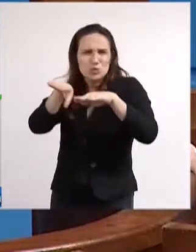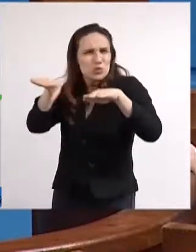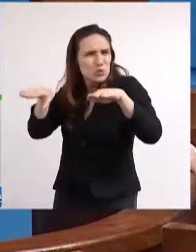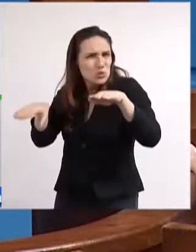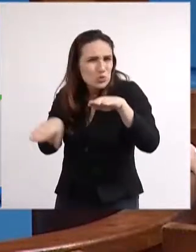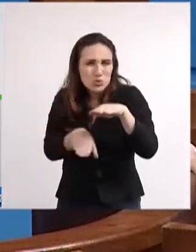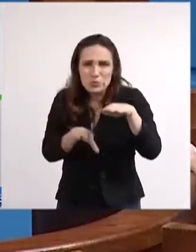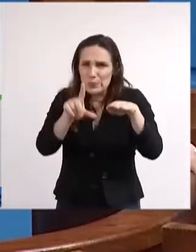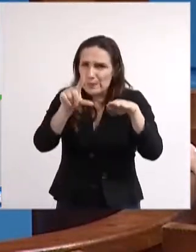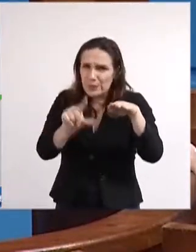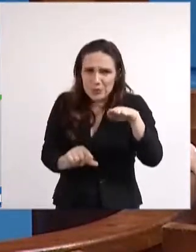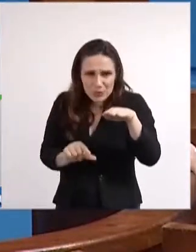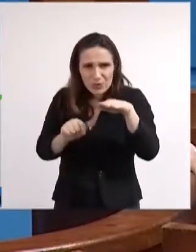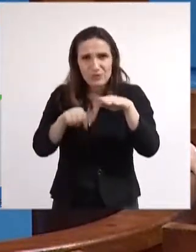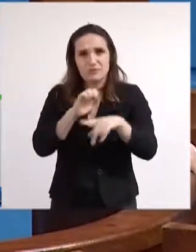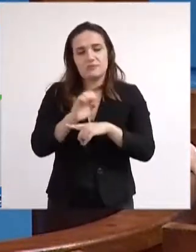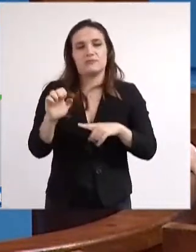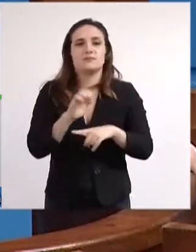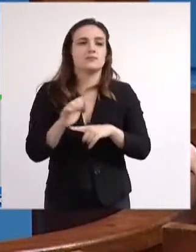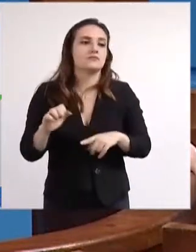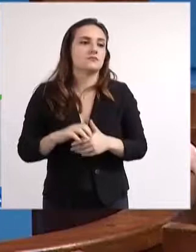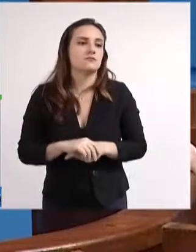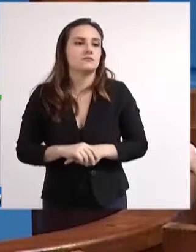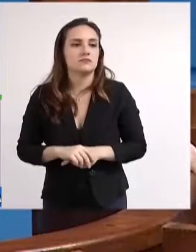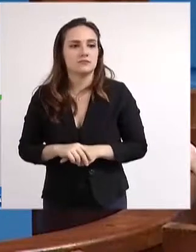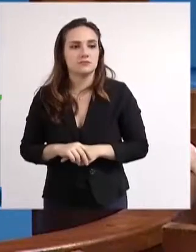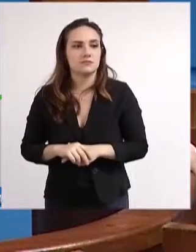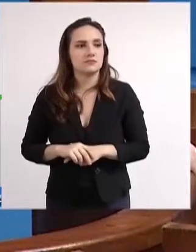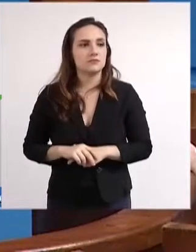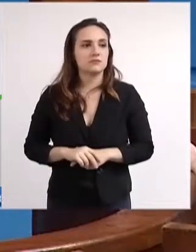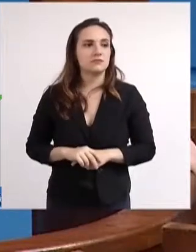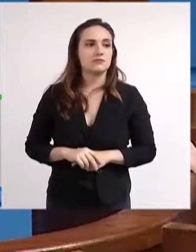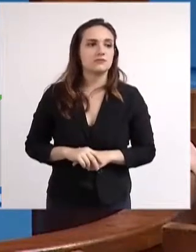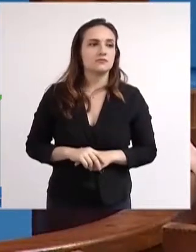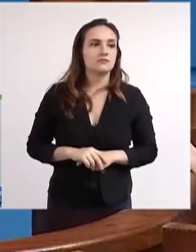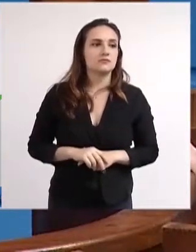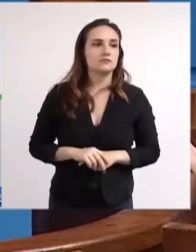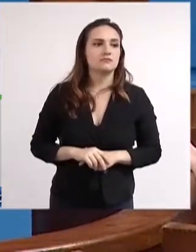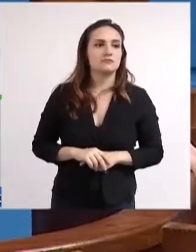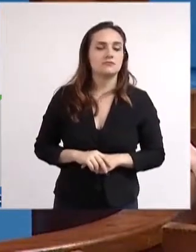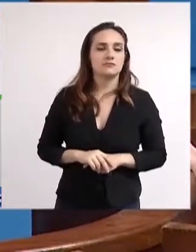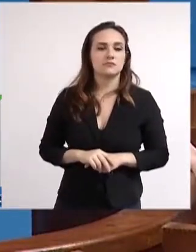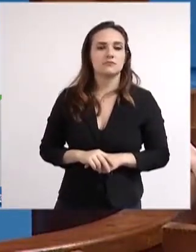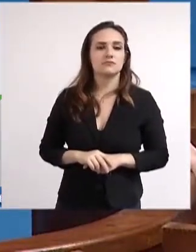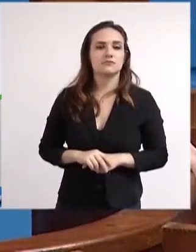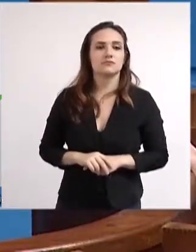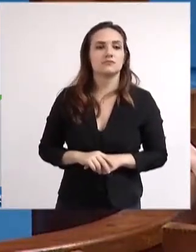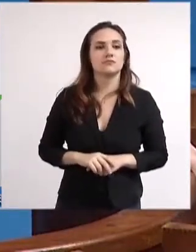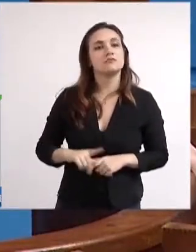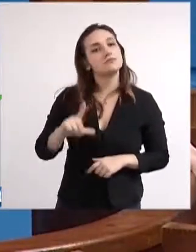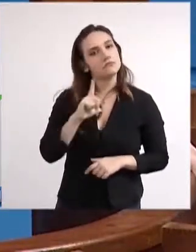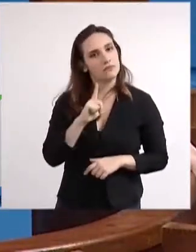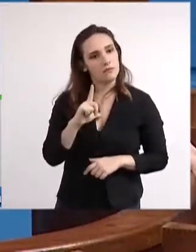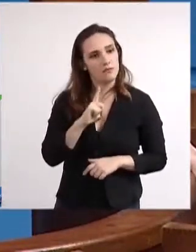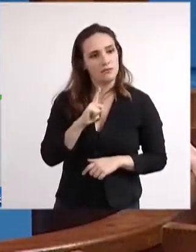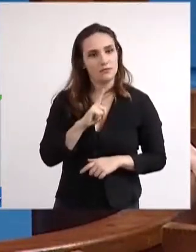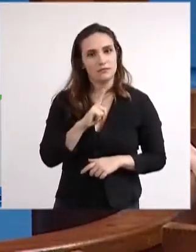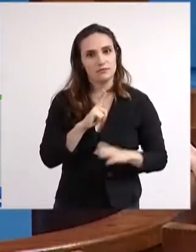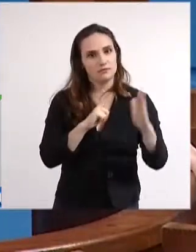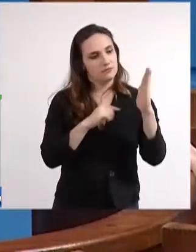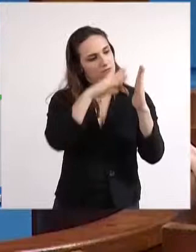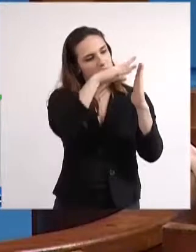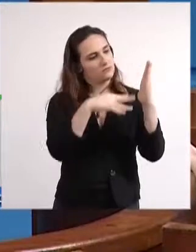do Estado, do quadro de servidores do Estado. Nós tivemos aqui uma apresentação da